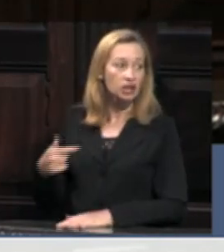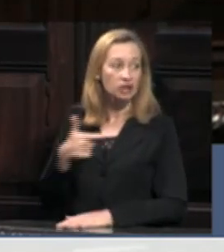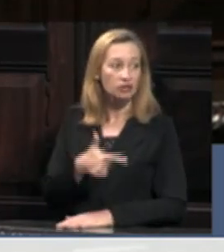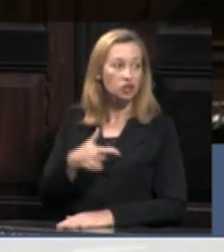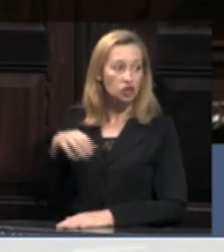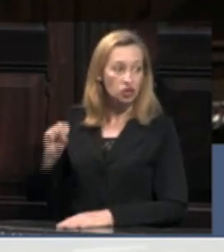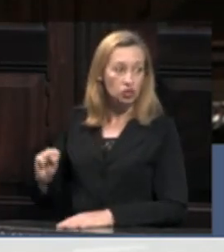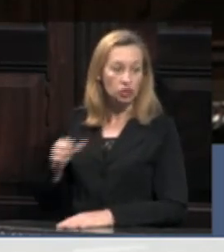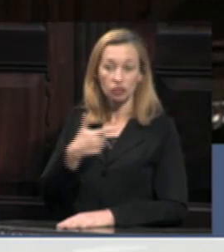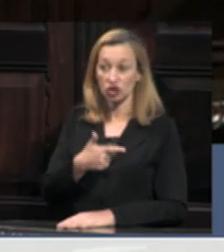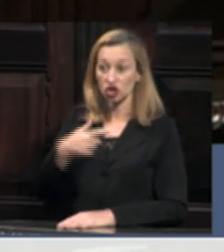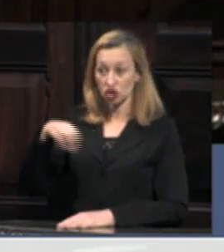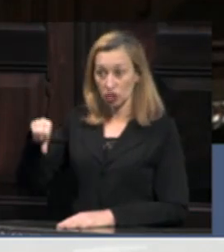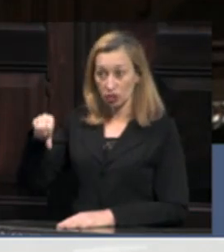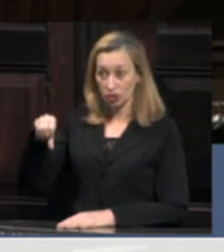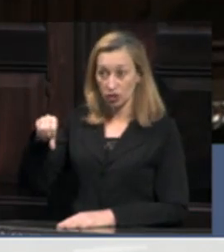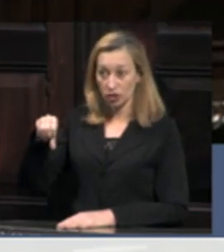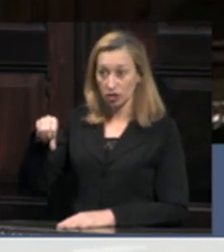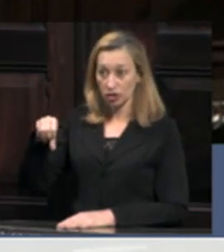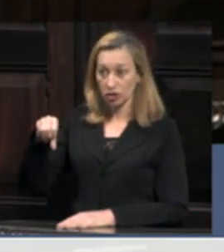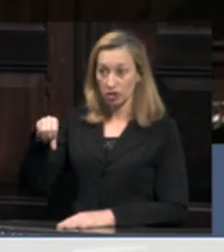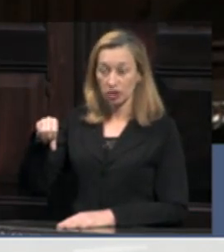28 e 29,